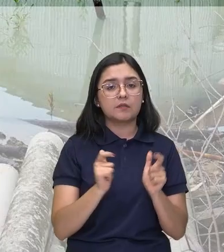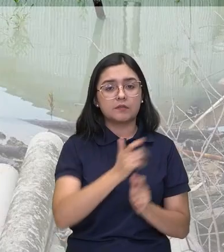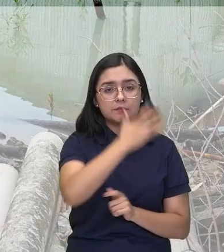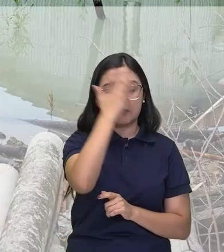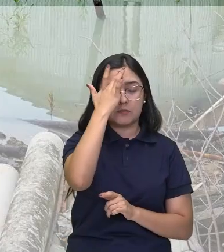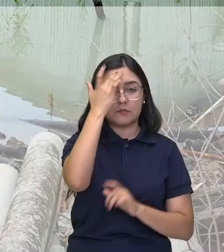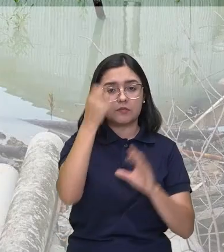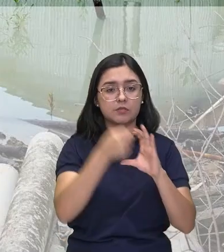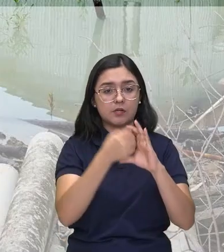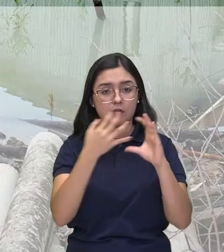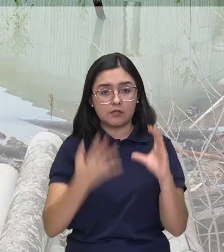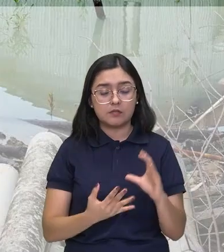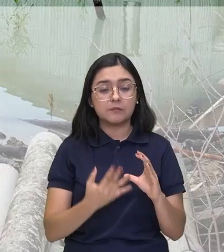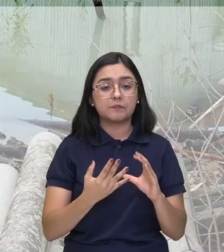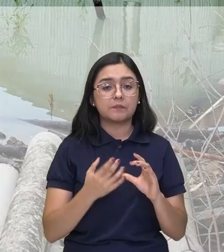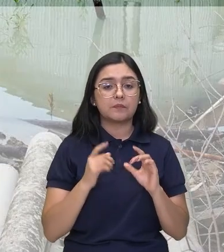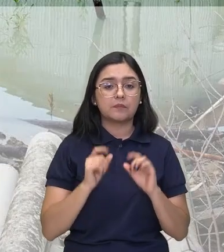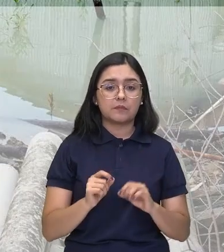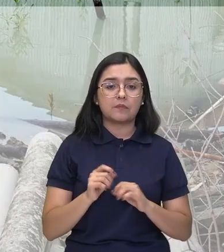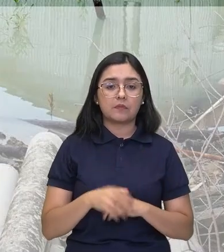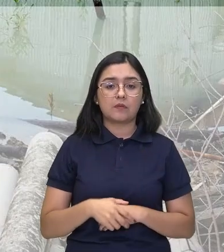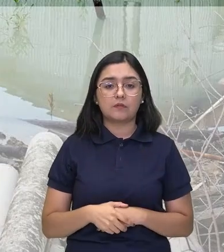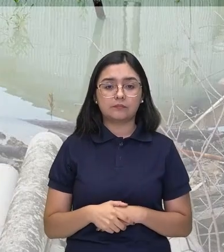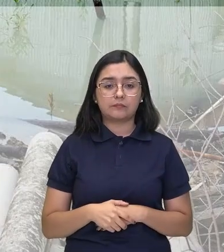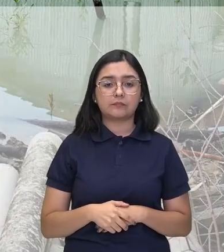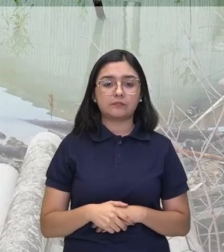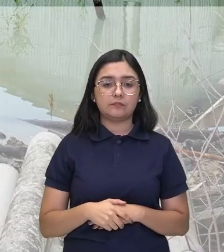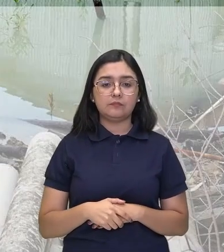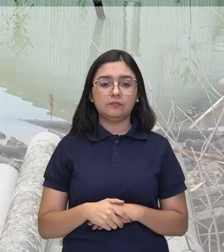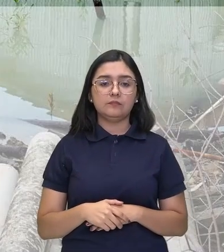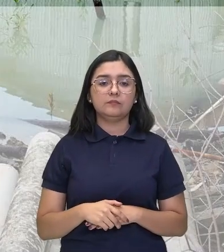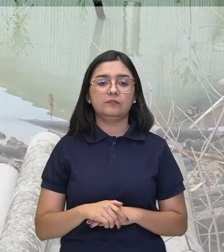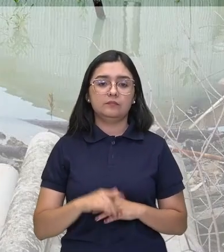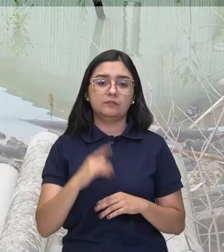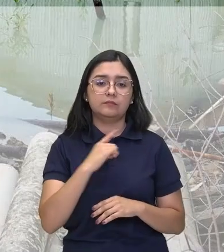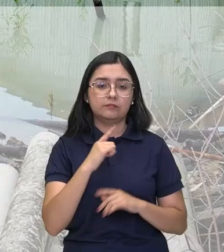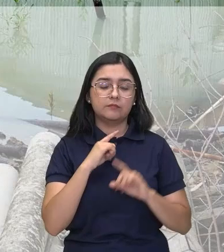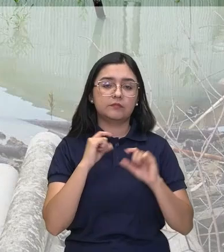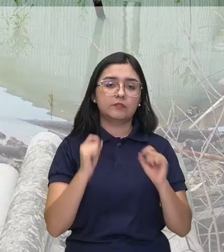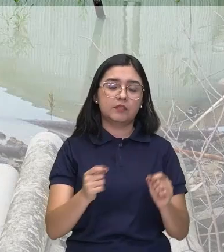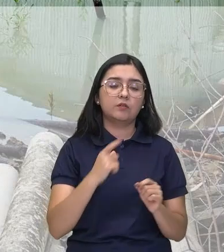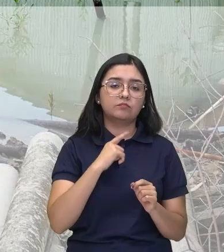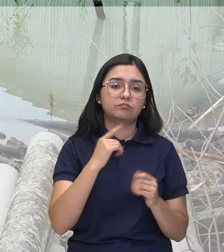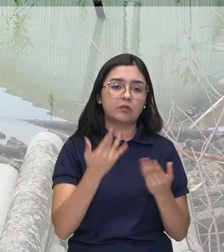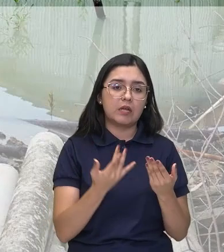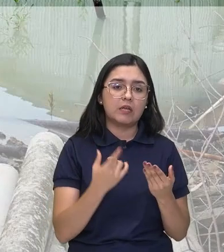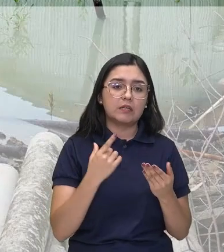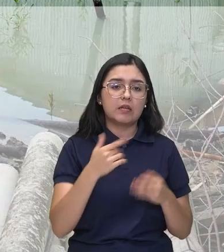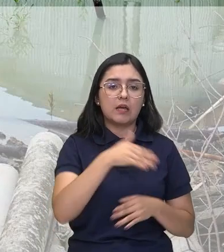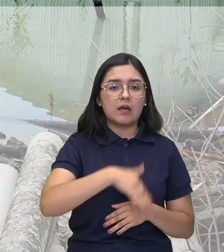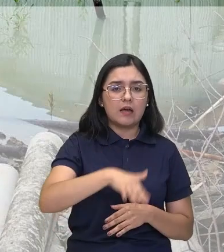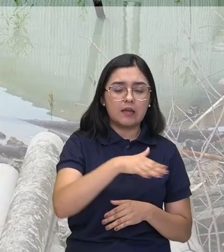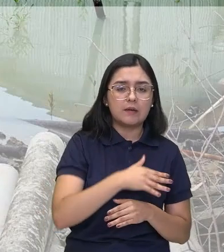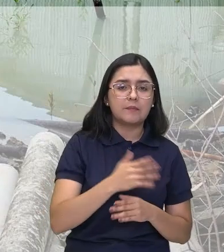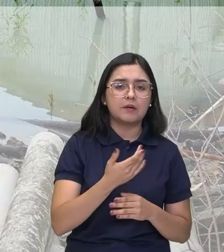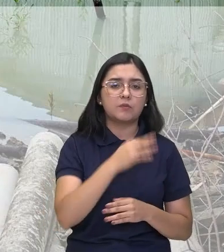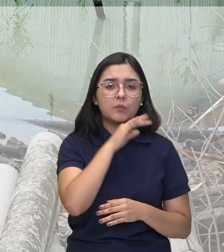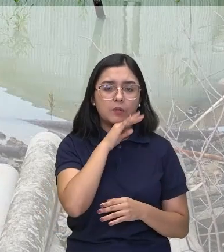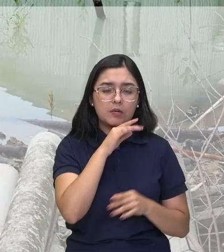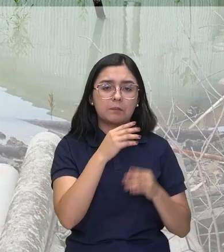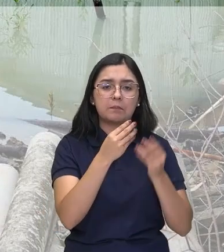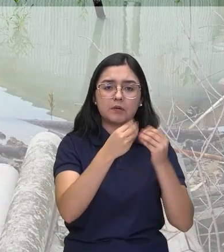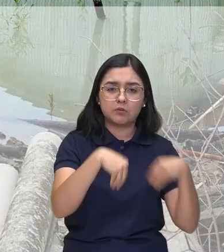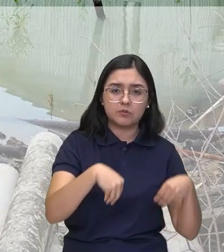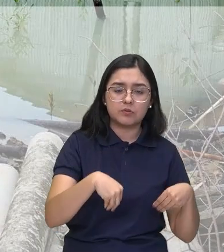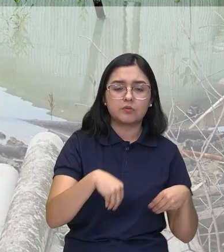essas características, em sua grande maioria, estão mais marginalizadas na sociedade, né? Estão em áreas mais